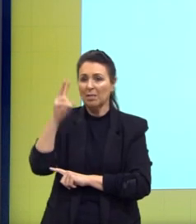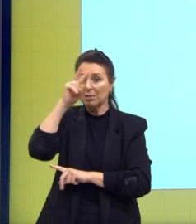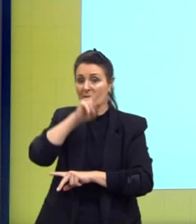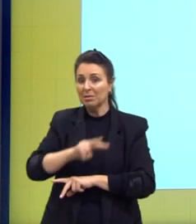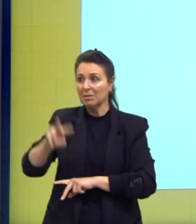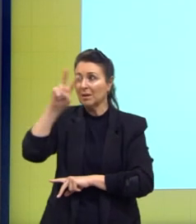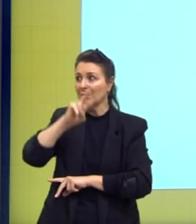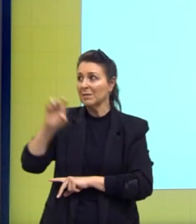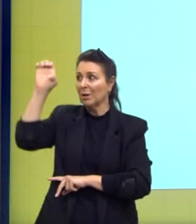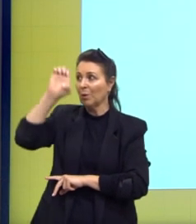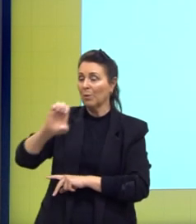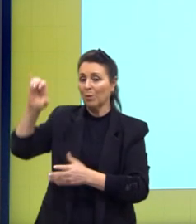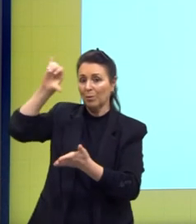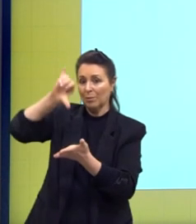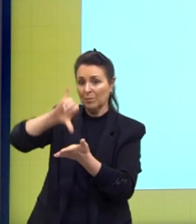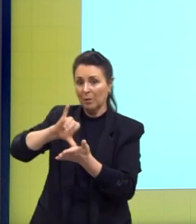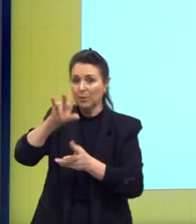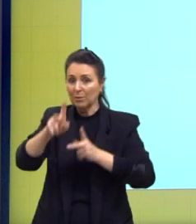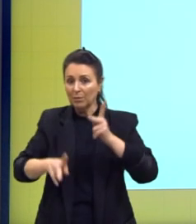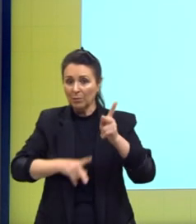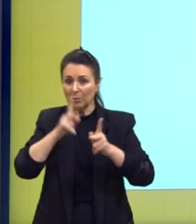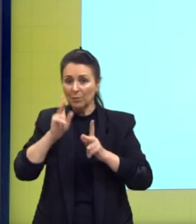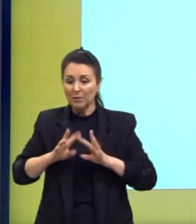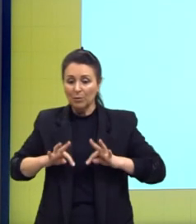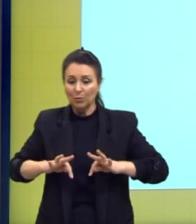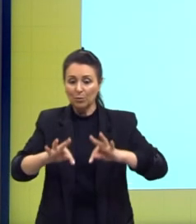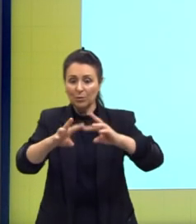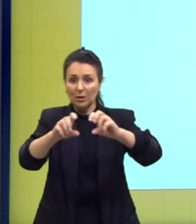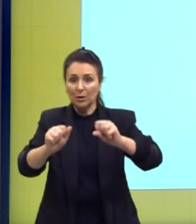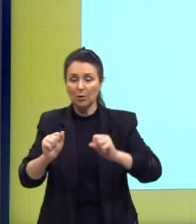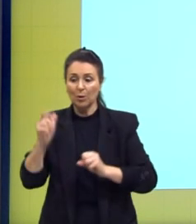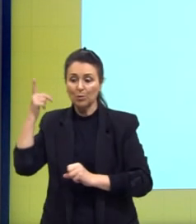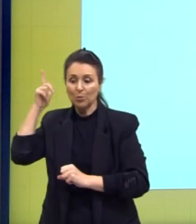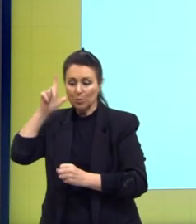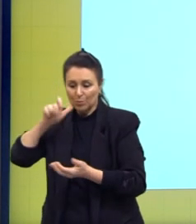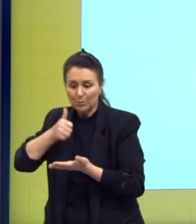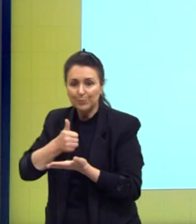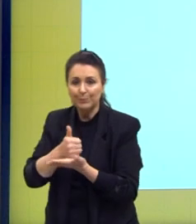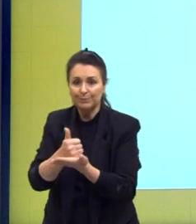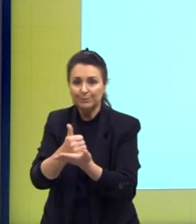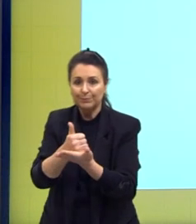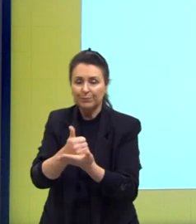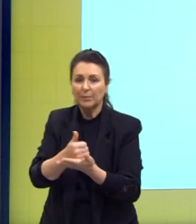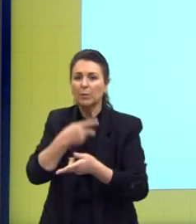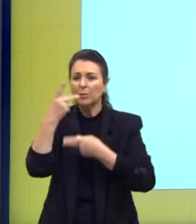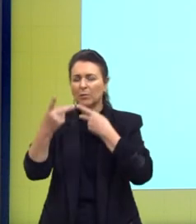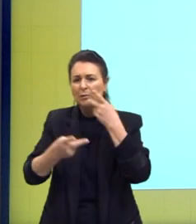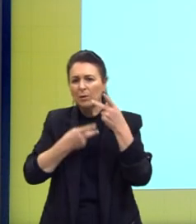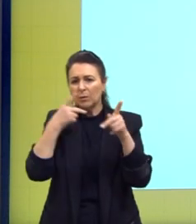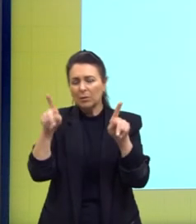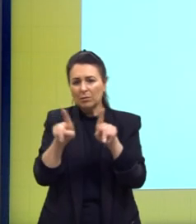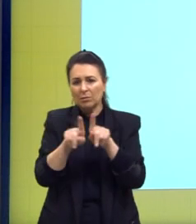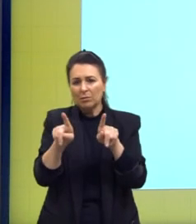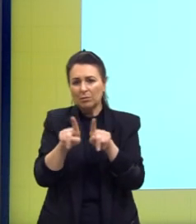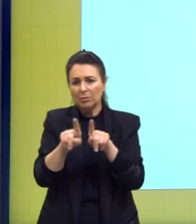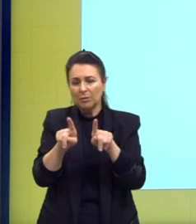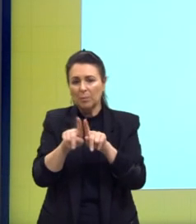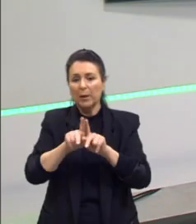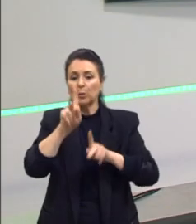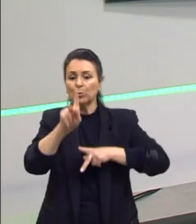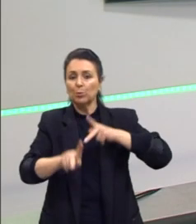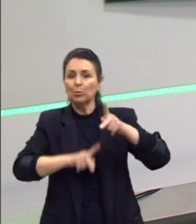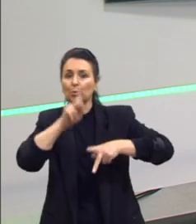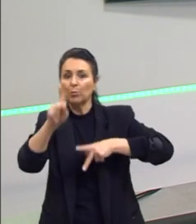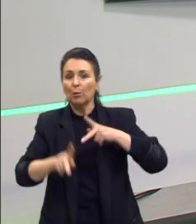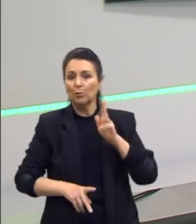Acerca das populações dos territórios conquistados na como a gente falou O próprio fato de se referirem a Esses